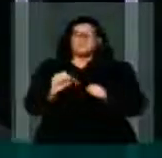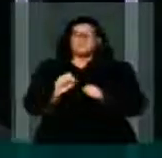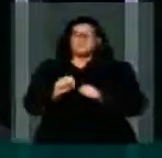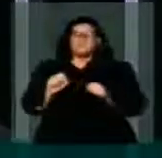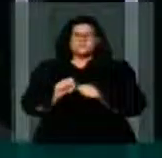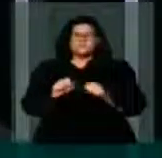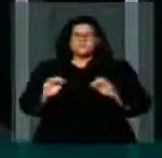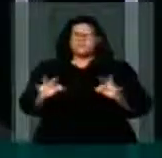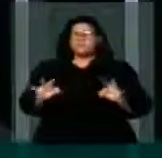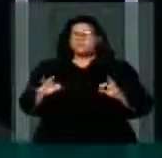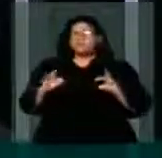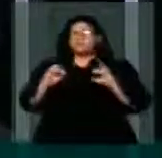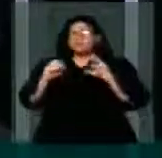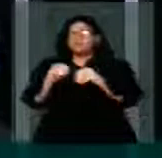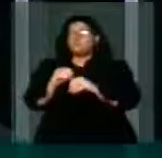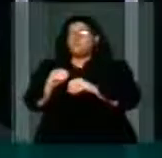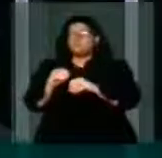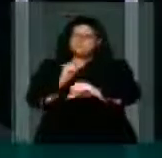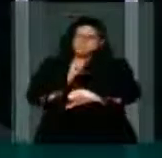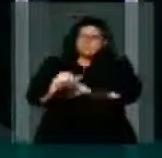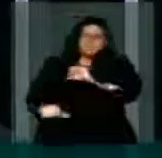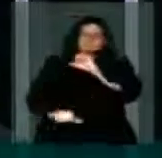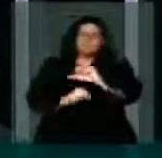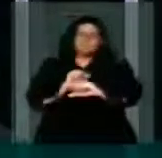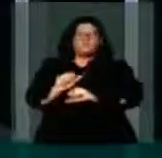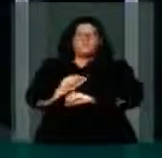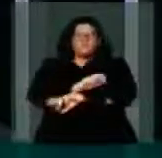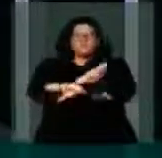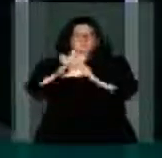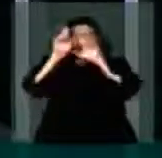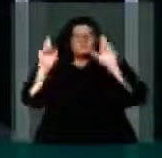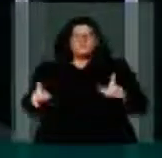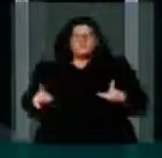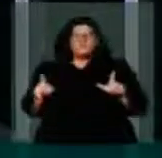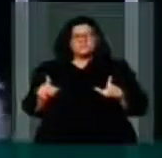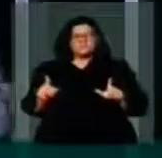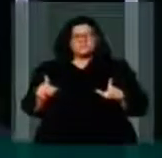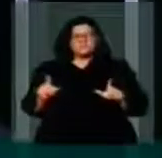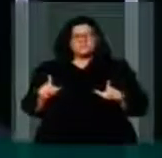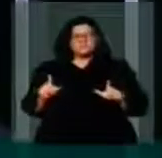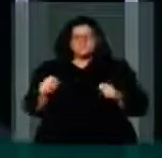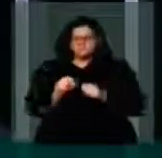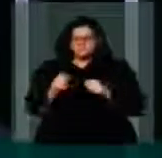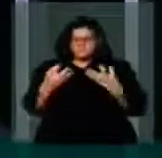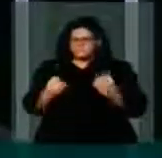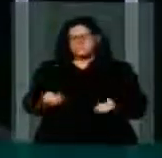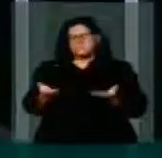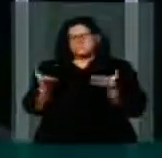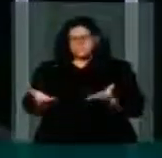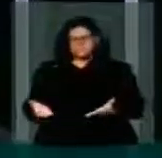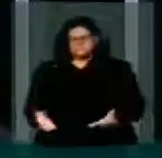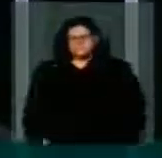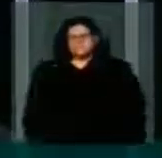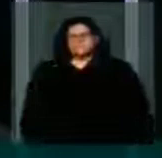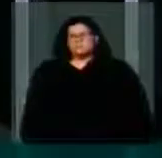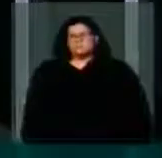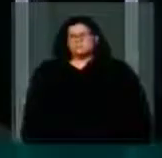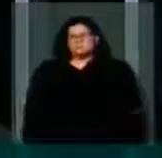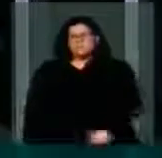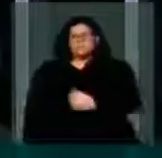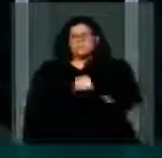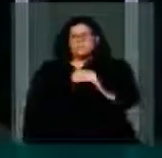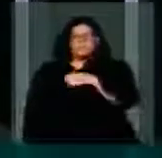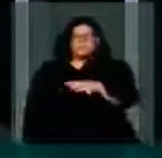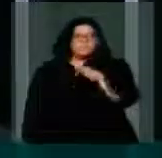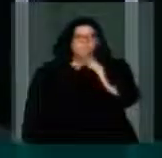deputados. Nós temos a oportunidade nessa 55ª legislatura de fazermos a diferença. Fico olhando